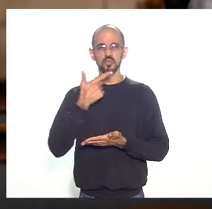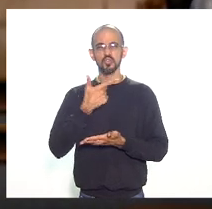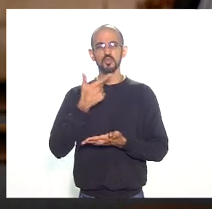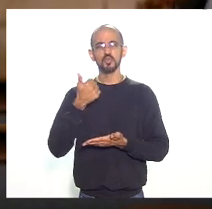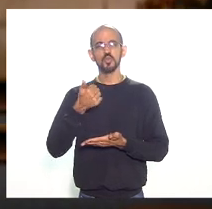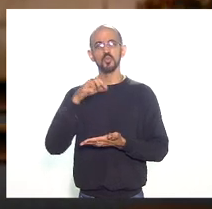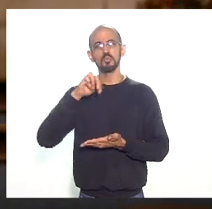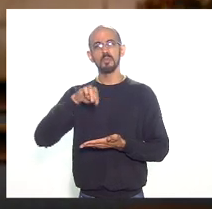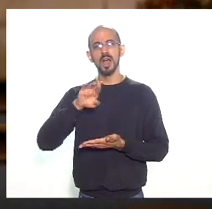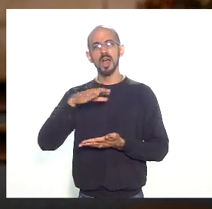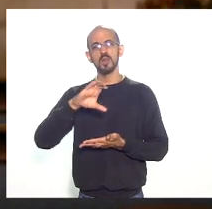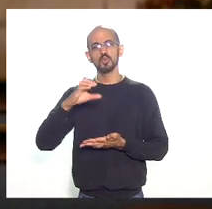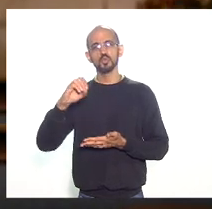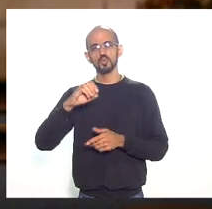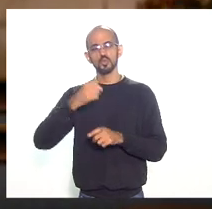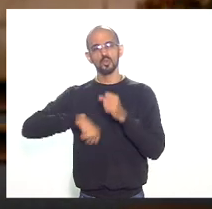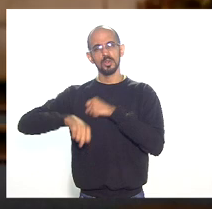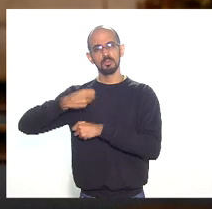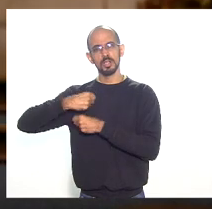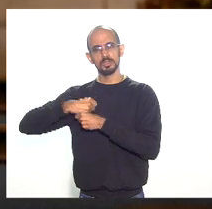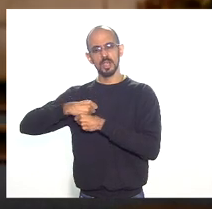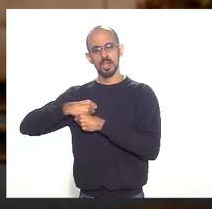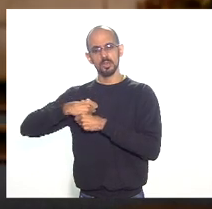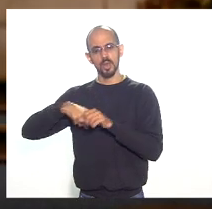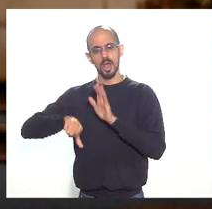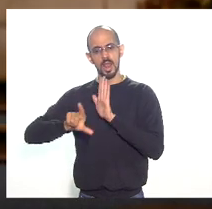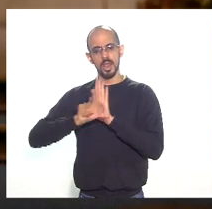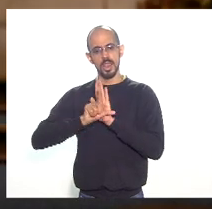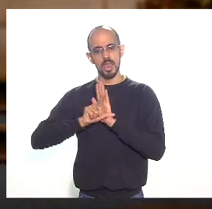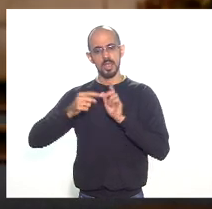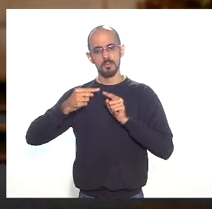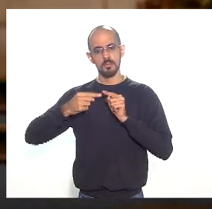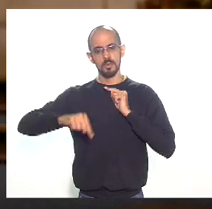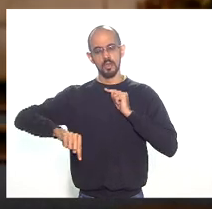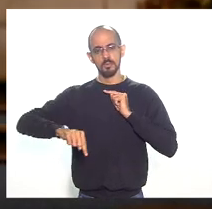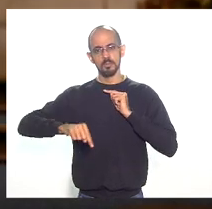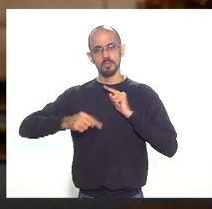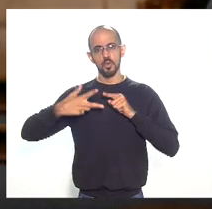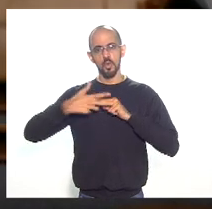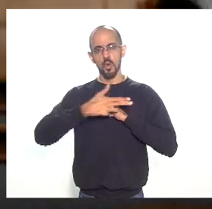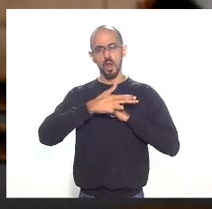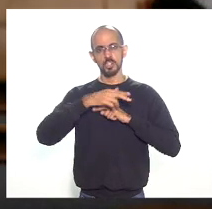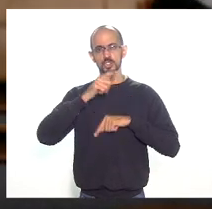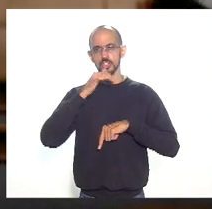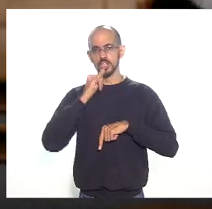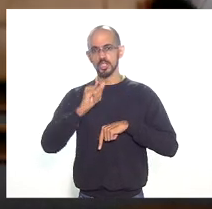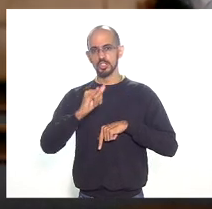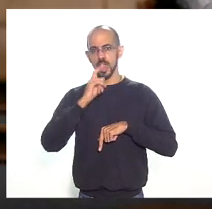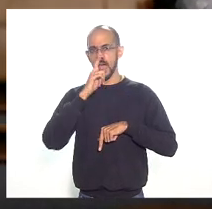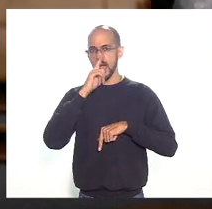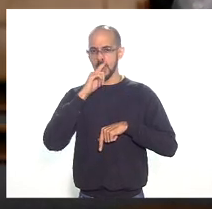passado, a lei que proibiu o corte da energia, água, gás.